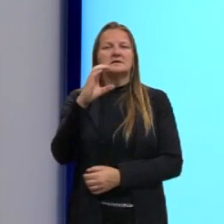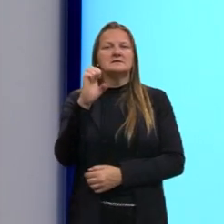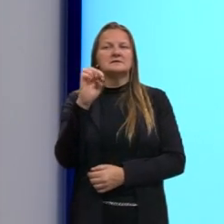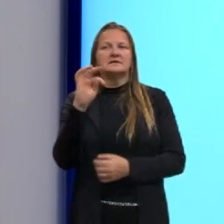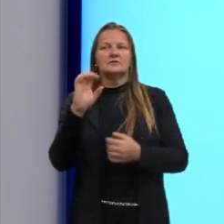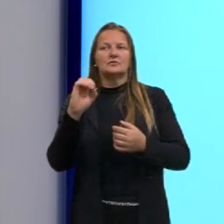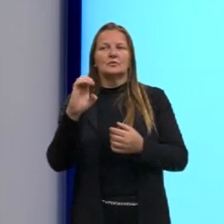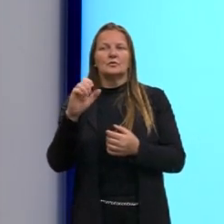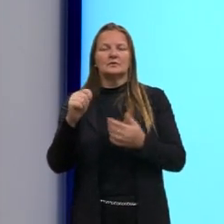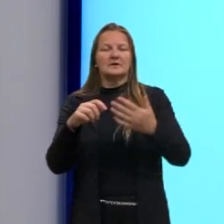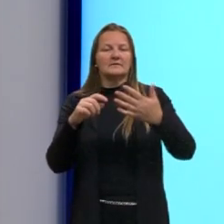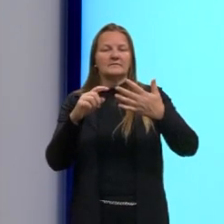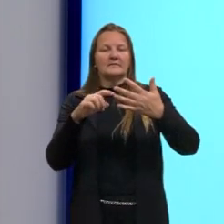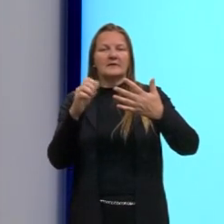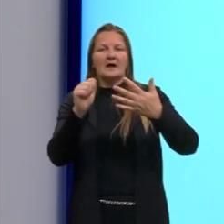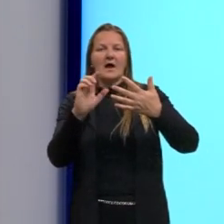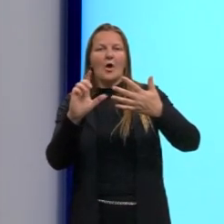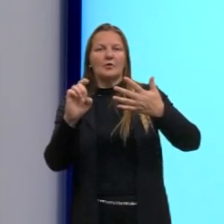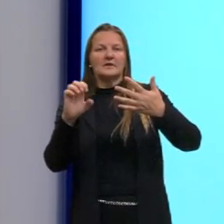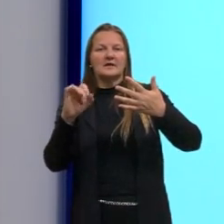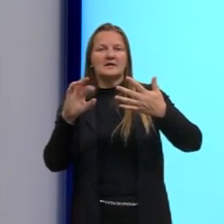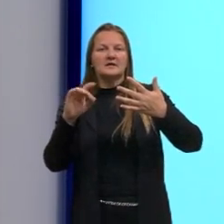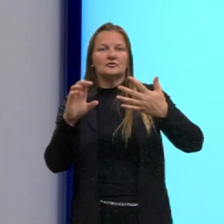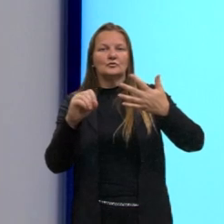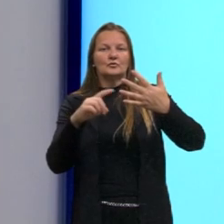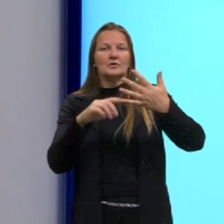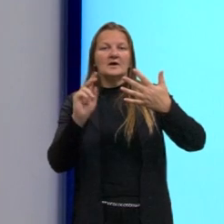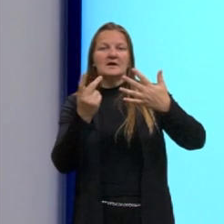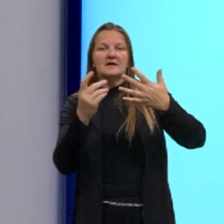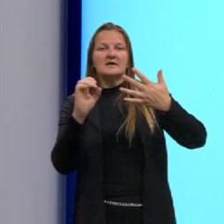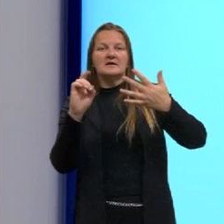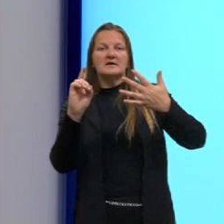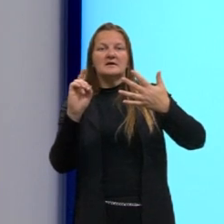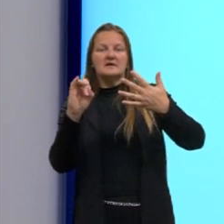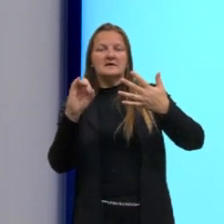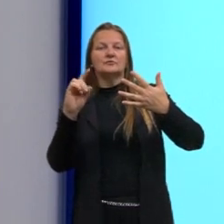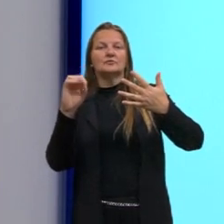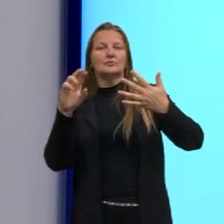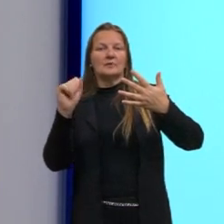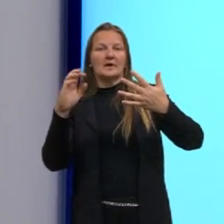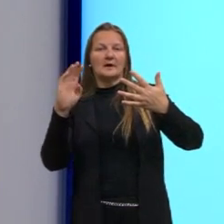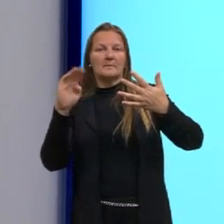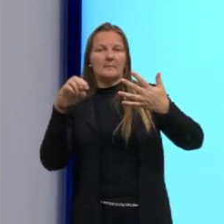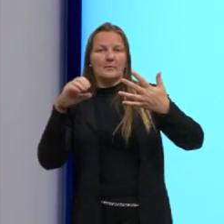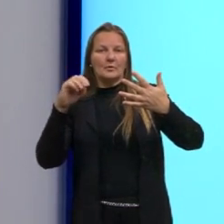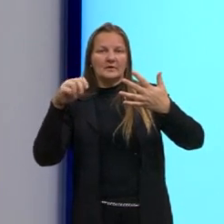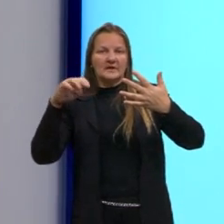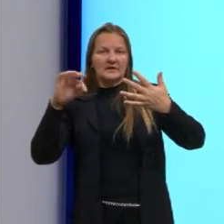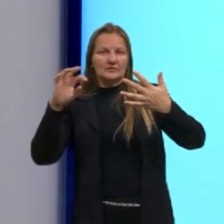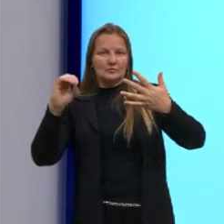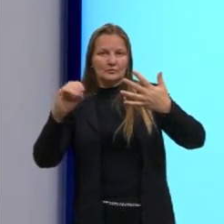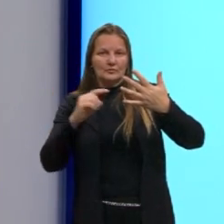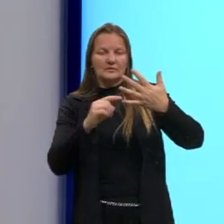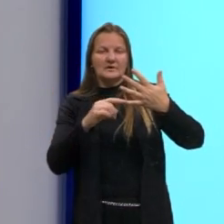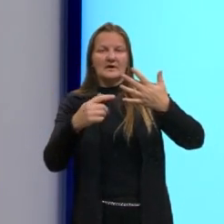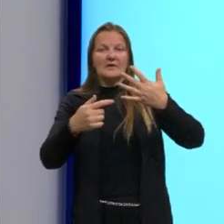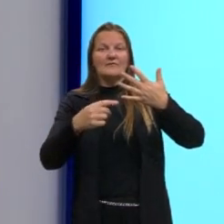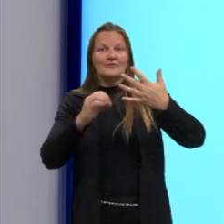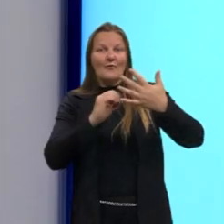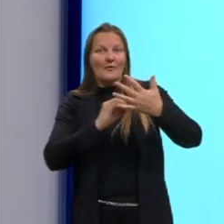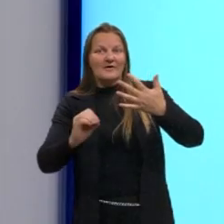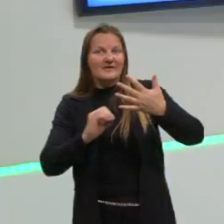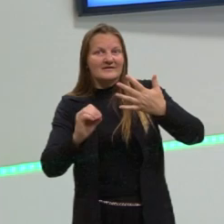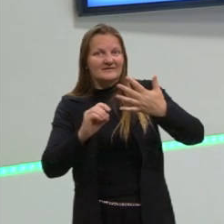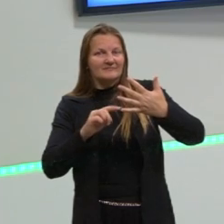aqui eu tenho uma aldeído aqui eu tenho um hidrocarboneto e aqui uma cadeia nisso né com mais de uma função orgânica então